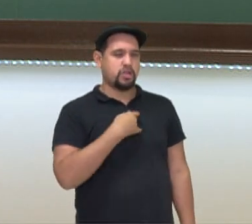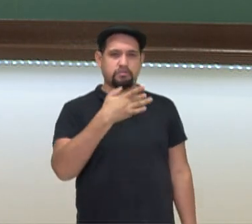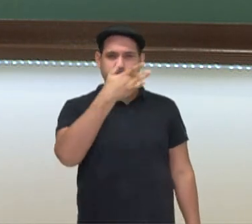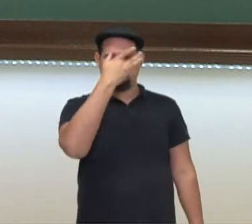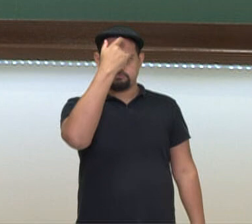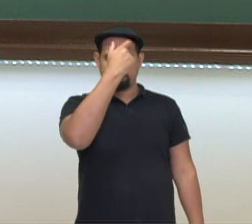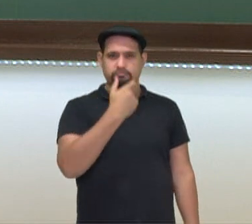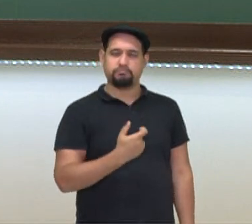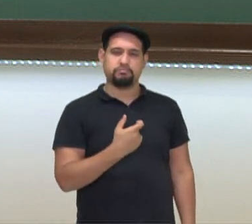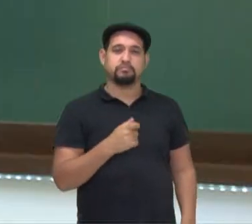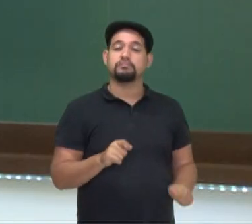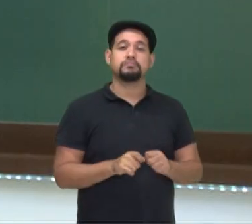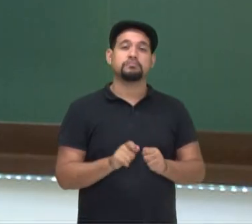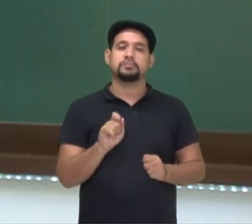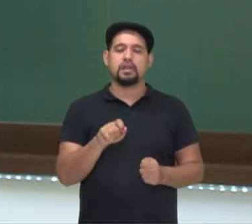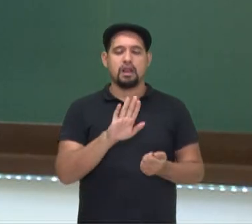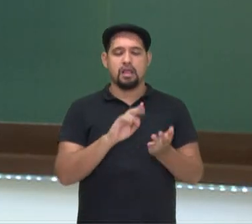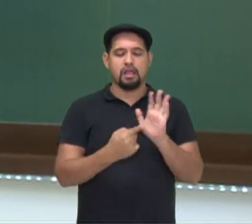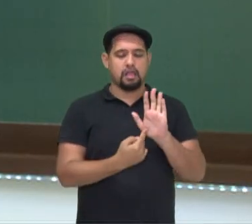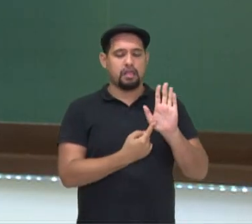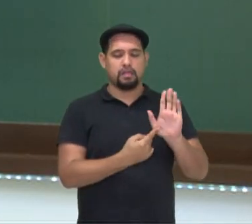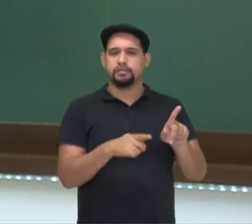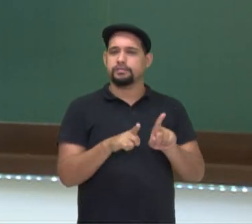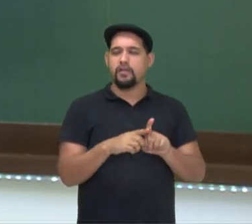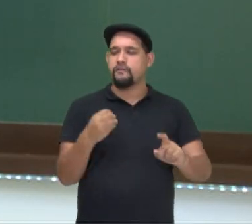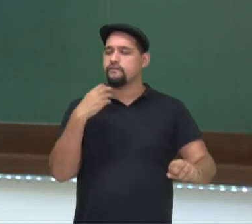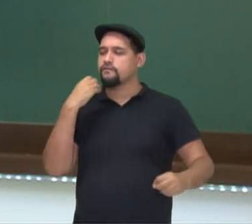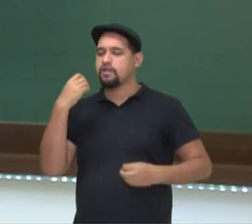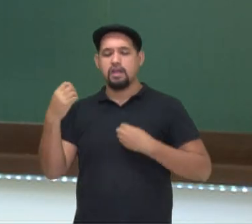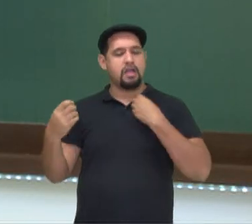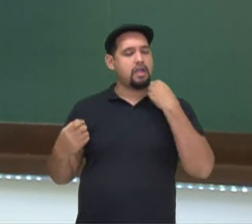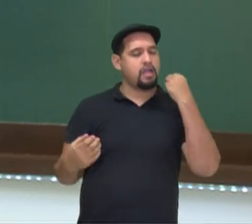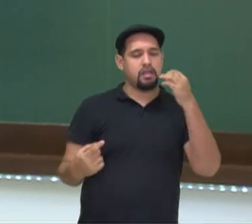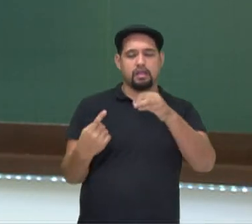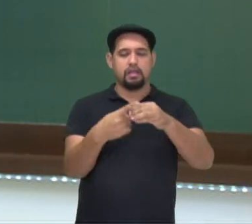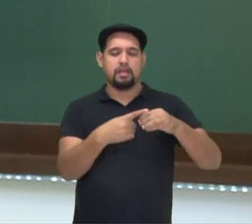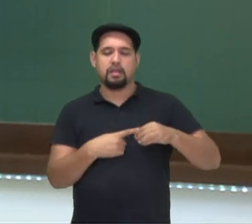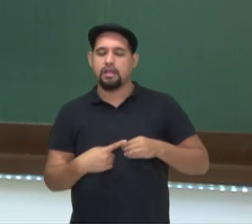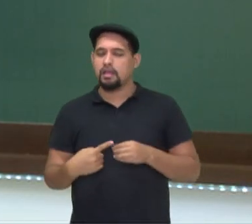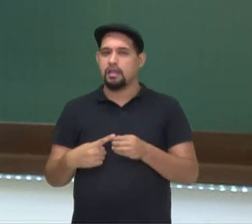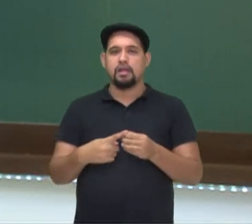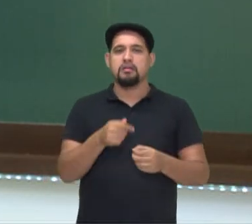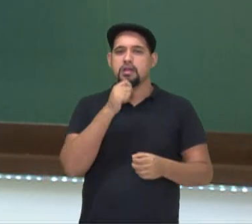personagem. Ele fazia as apresentações viajando de cidade em cidade em sua